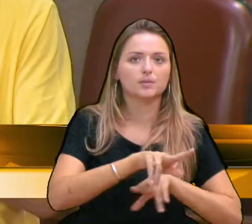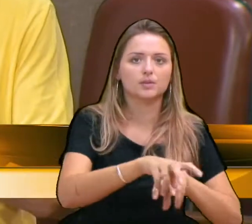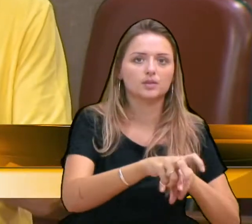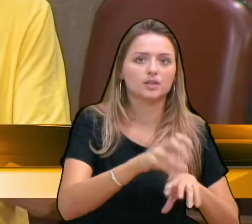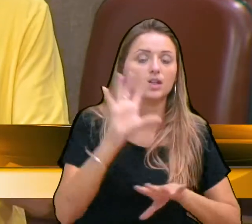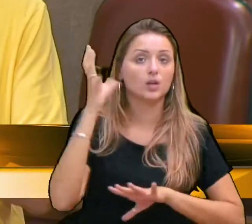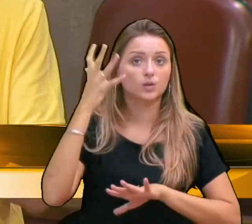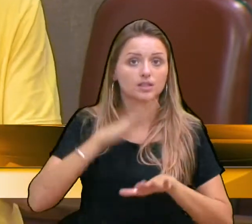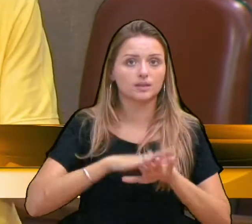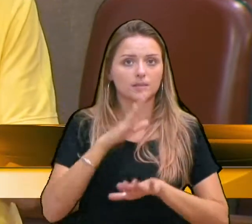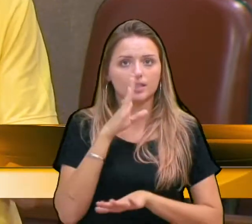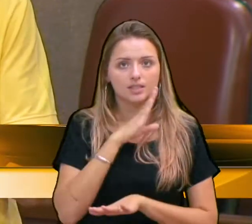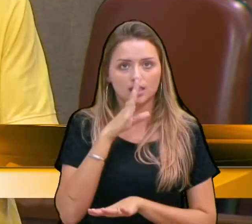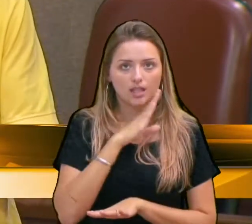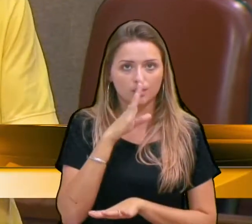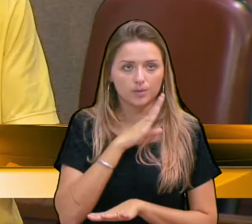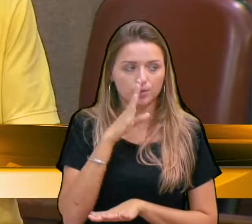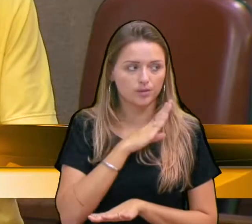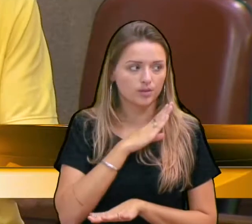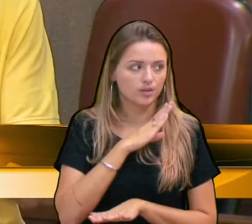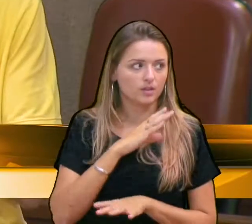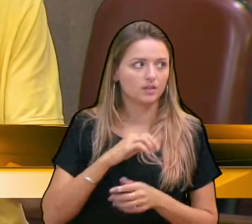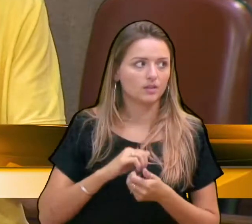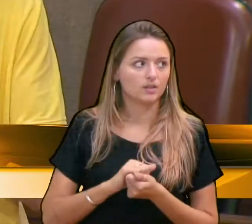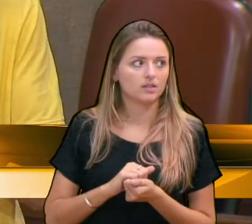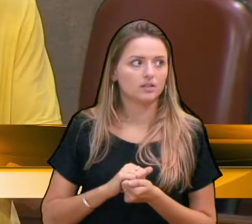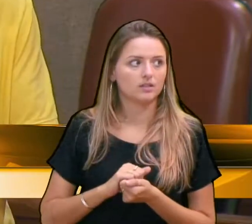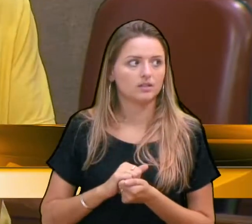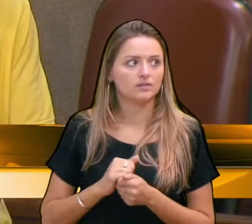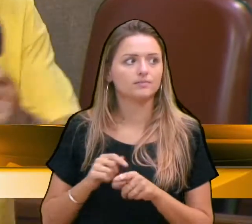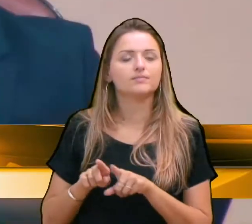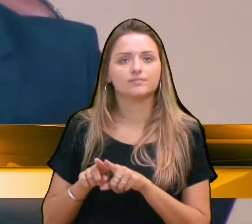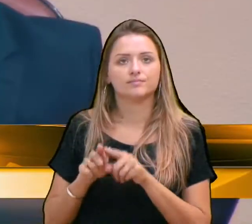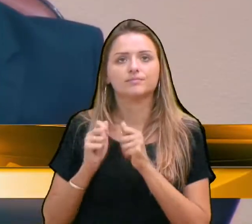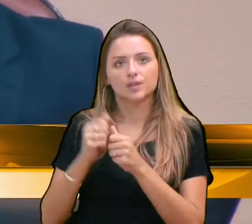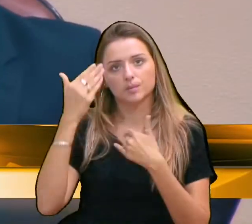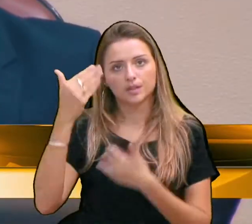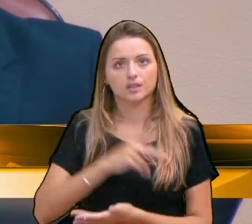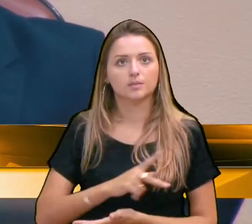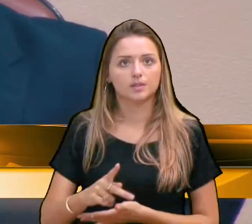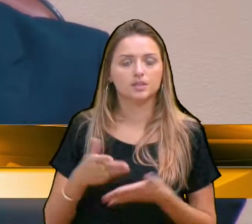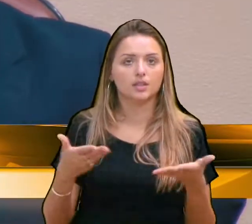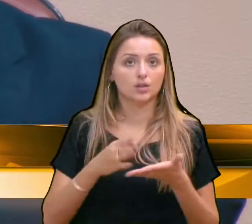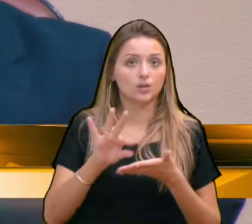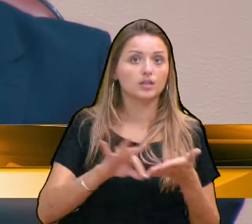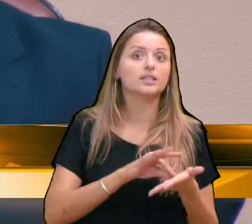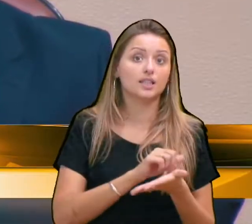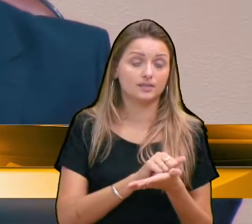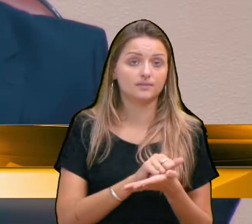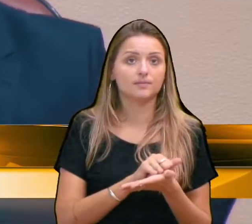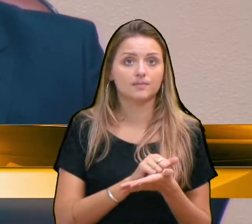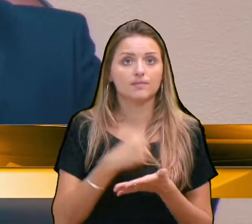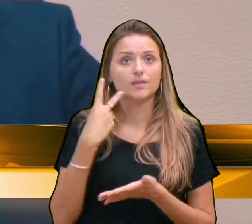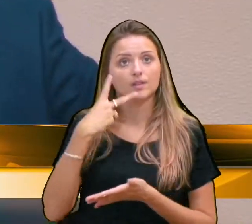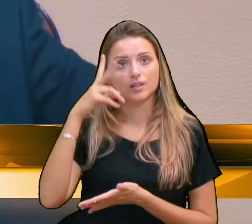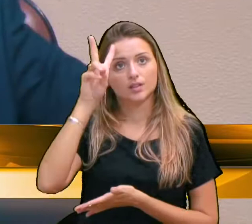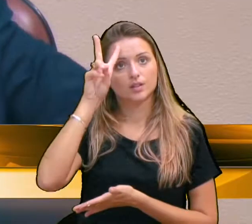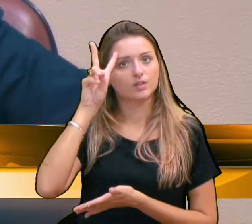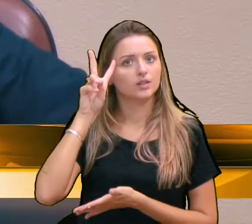rápido possível, porque todo mundo ganha com isso. Obrigado, senhor presidente. Próximo vereador inscrito, vereador Velocino